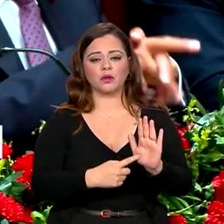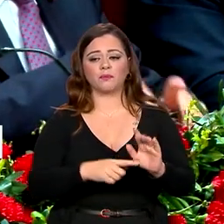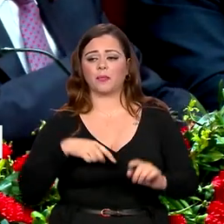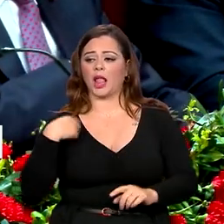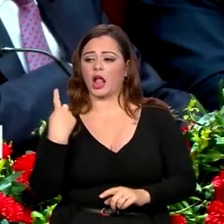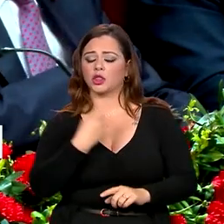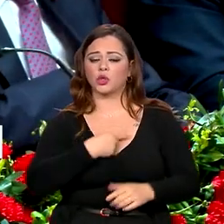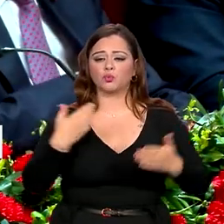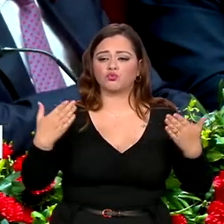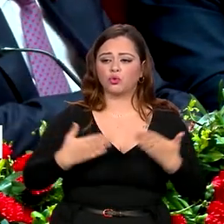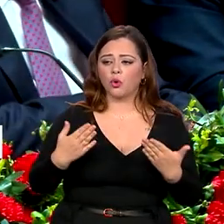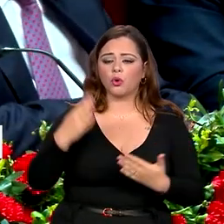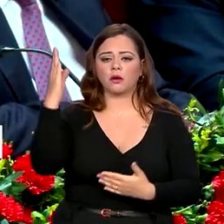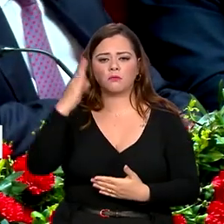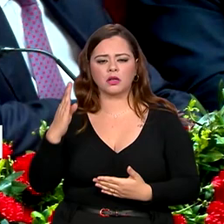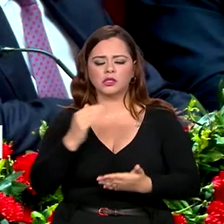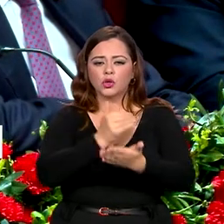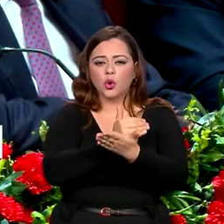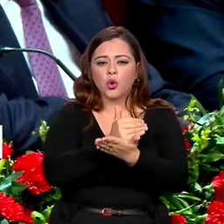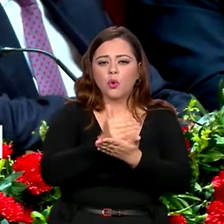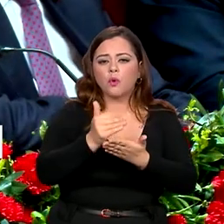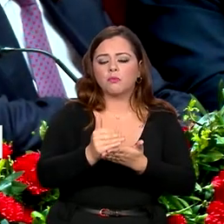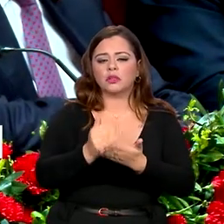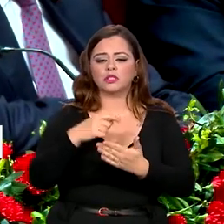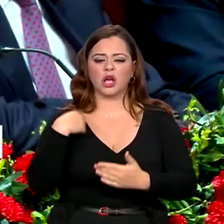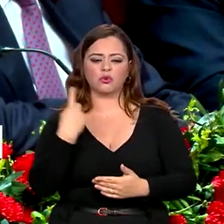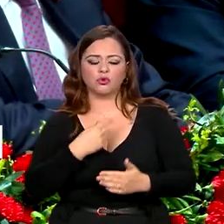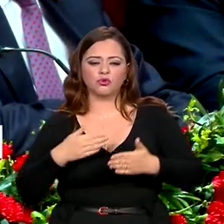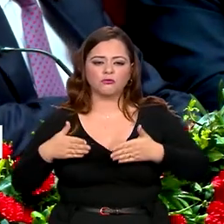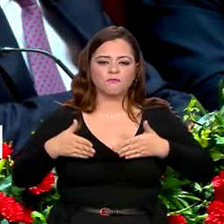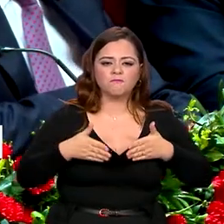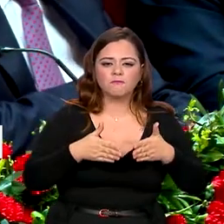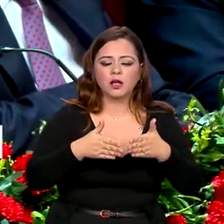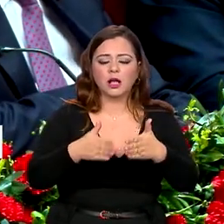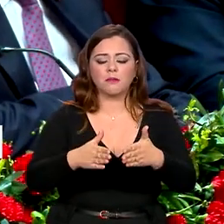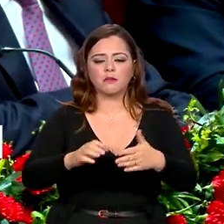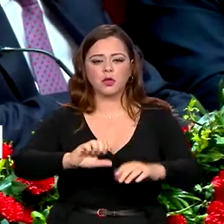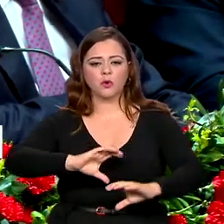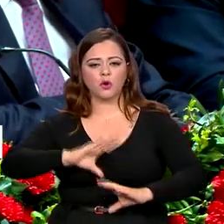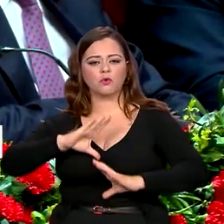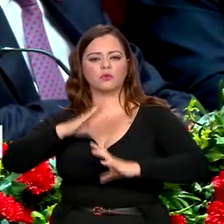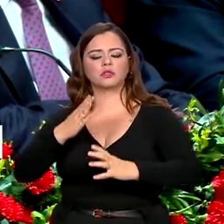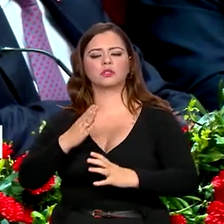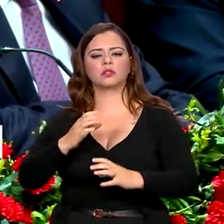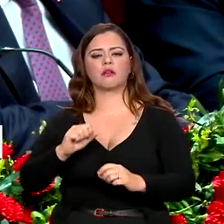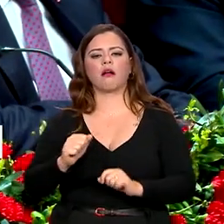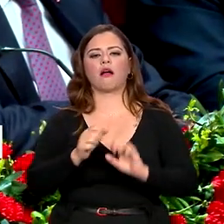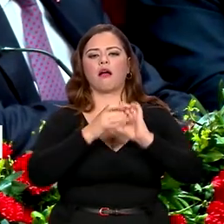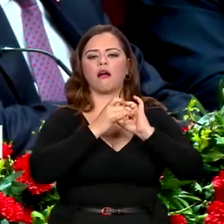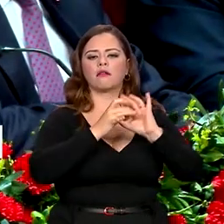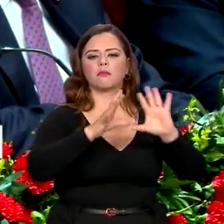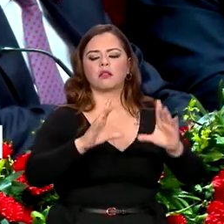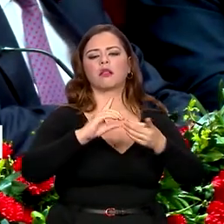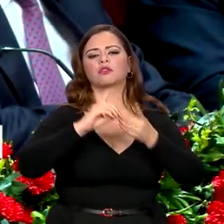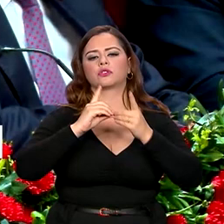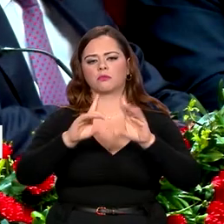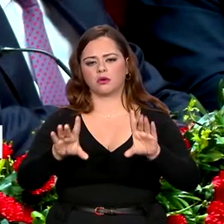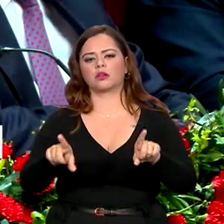nós brasileiros iniciarmos nossa jornada rumo à reconquista da liberdade e da